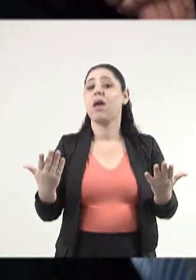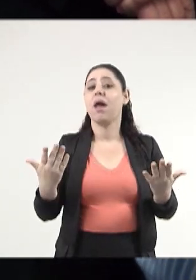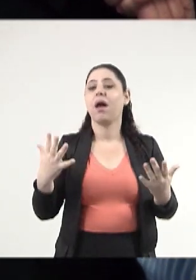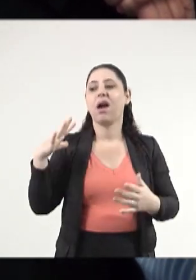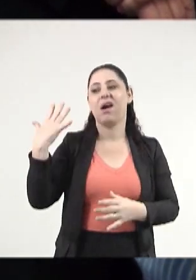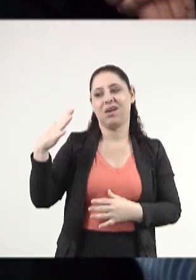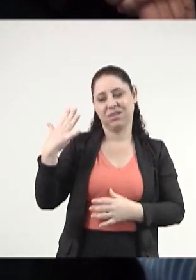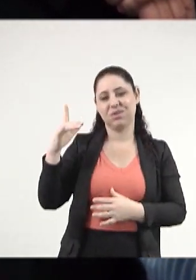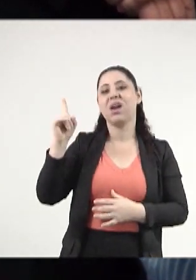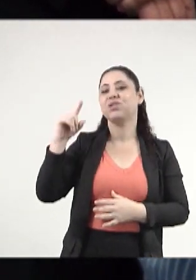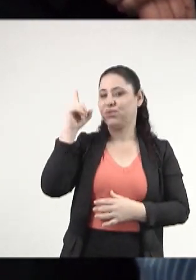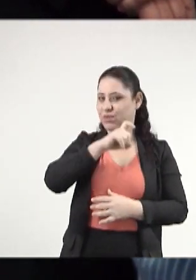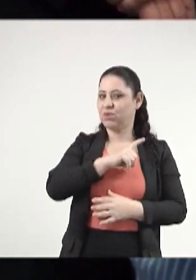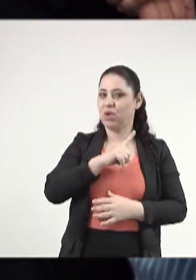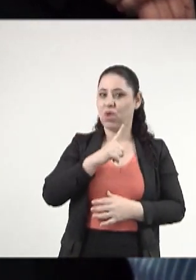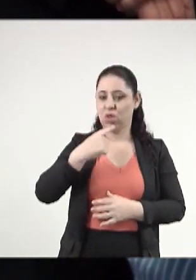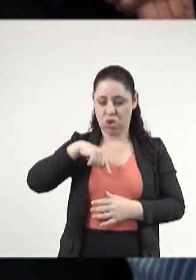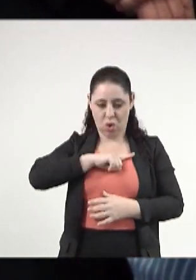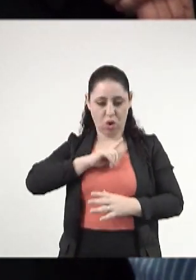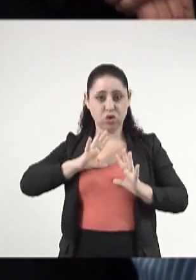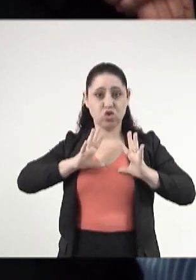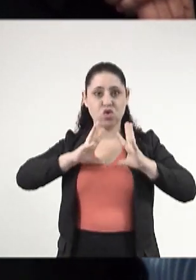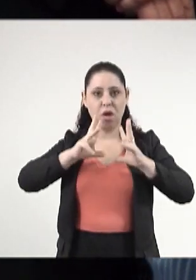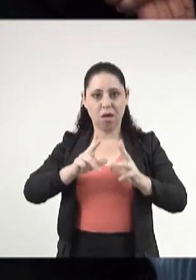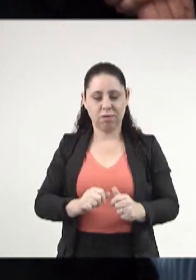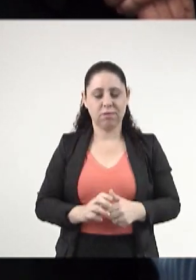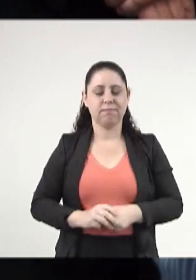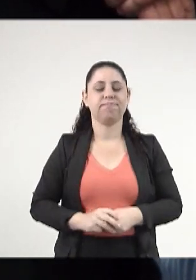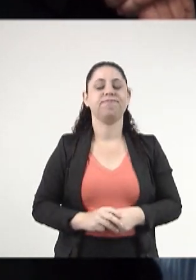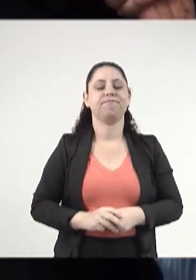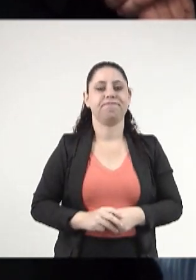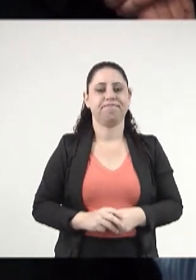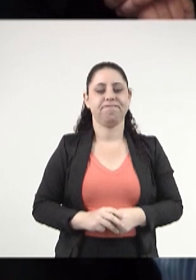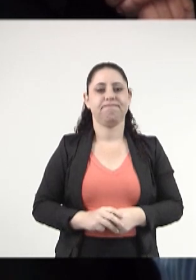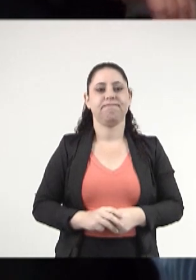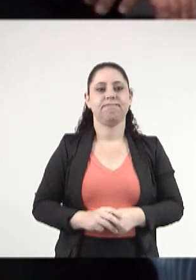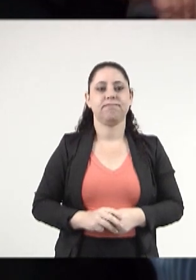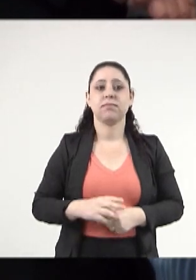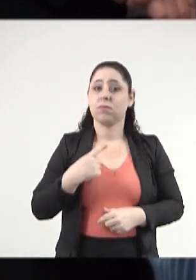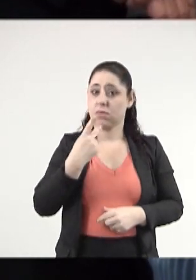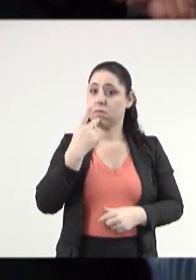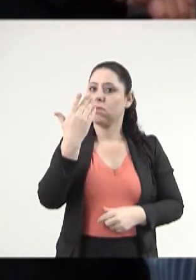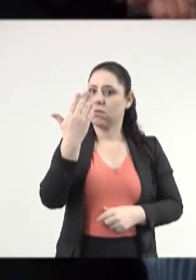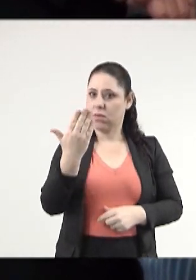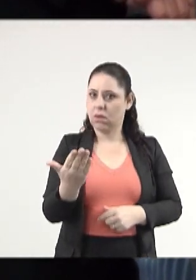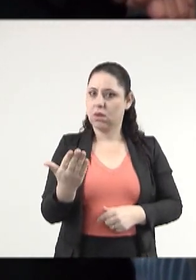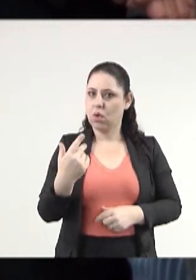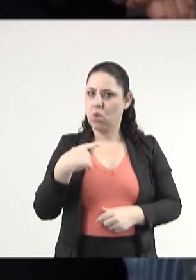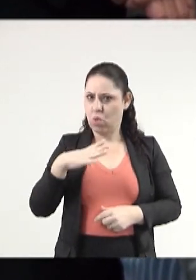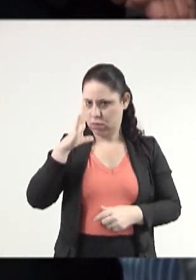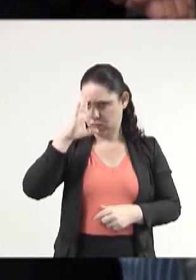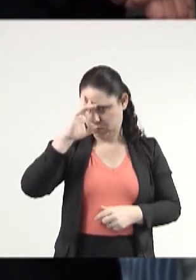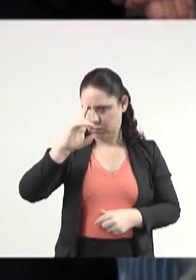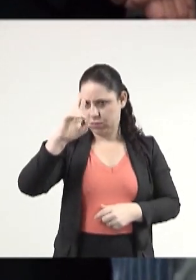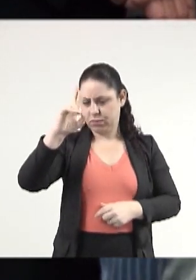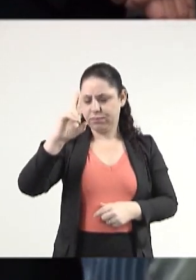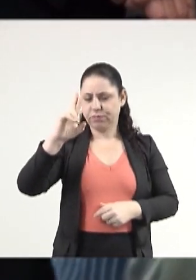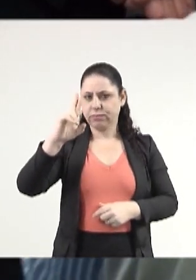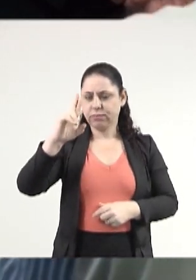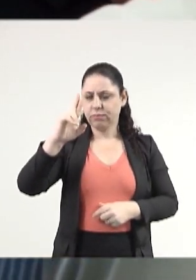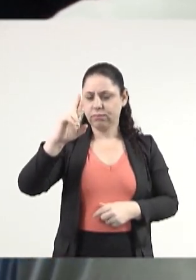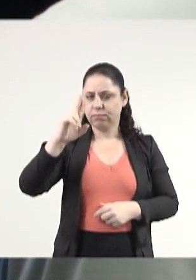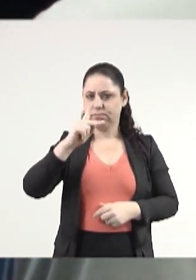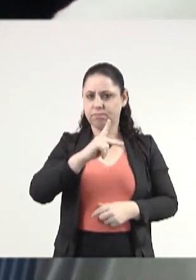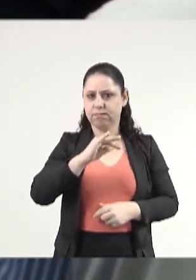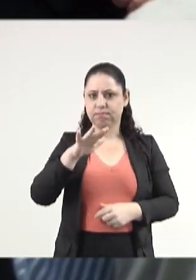preço muito caro disso somos todos nós. Dizer uma coisa ao senhor, eu era comandante-geral da Polícia